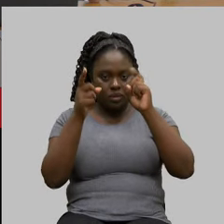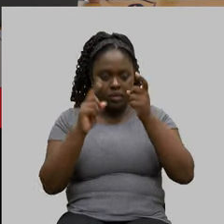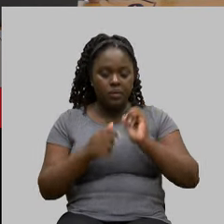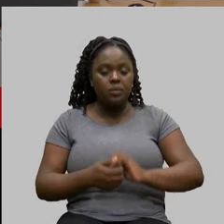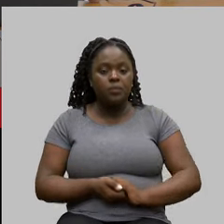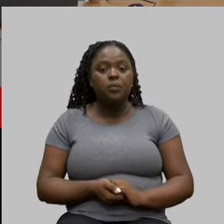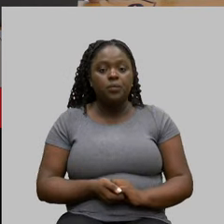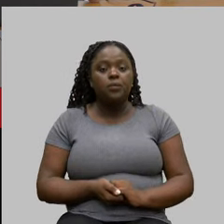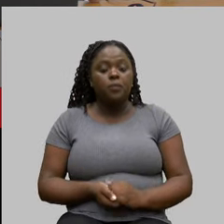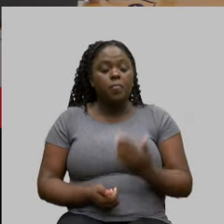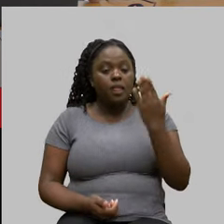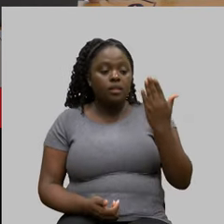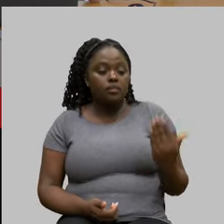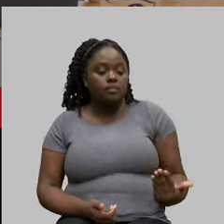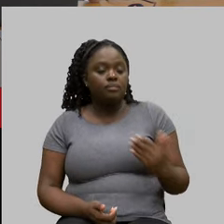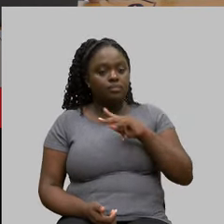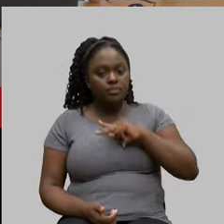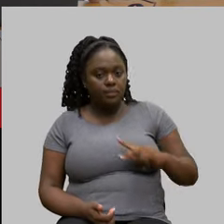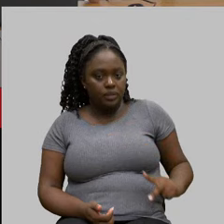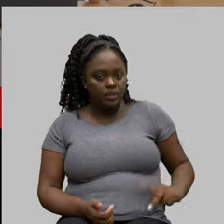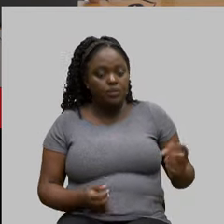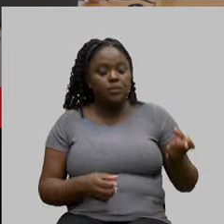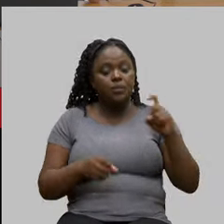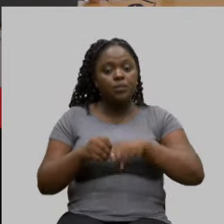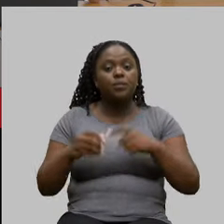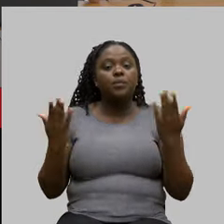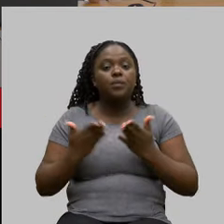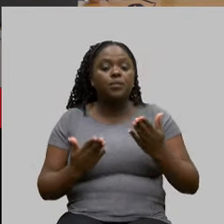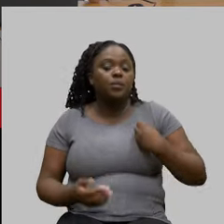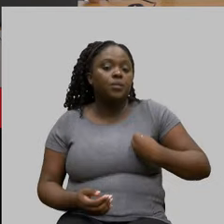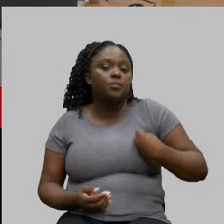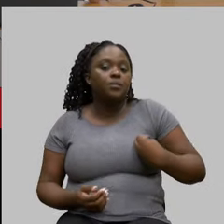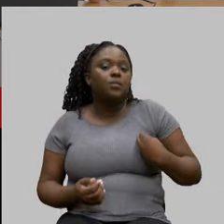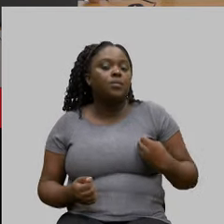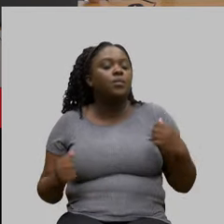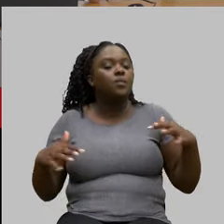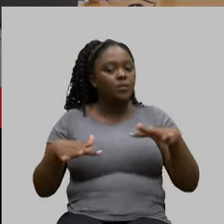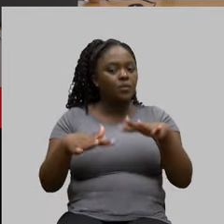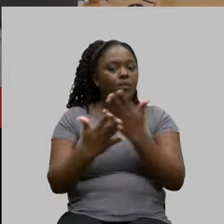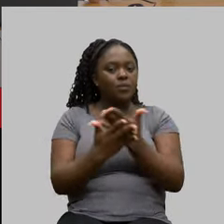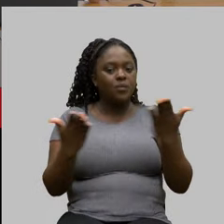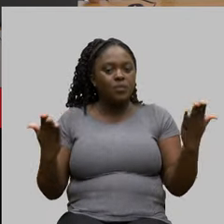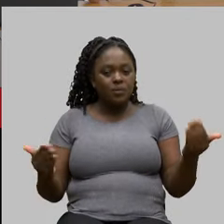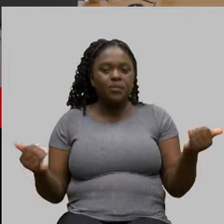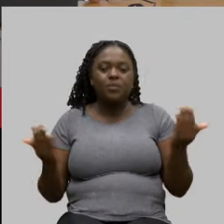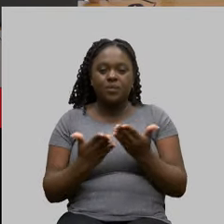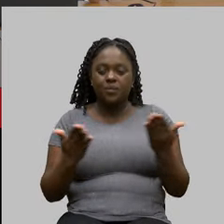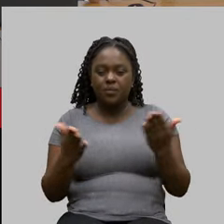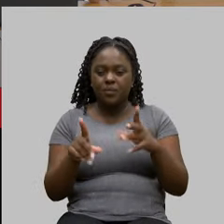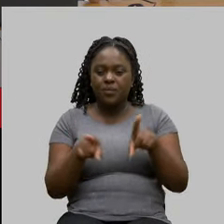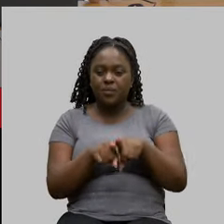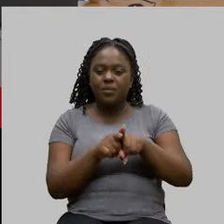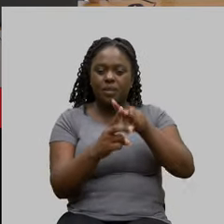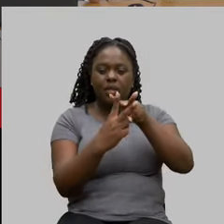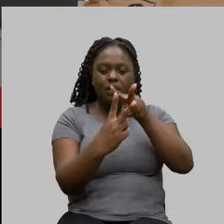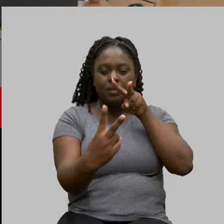da presidência contamos com a participação do público agora também de maneira